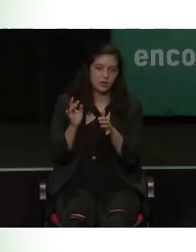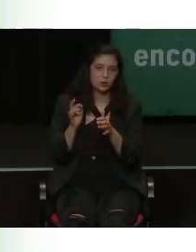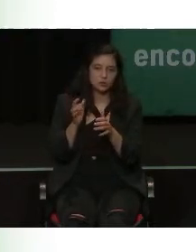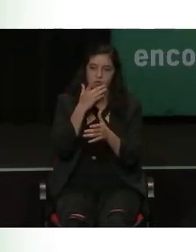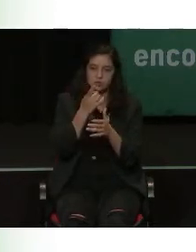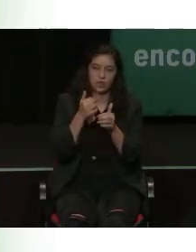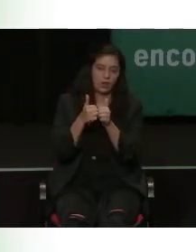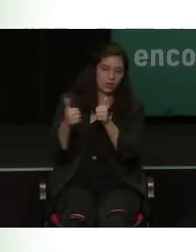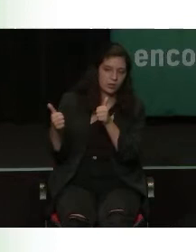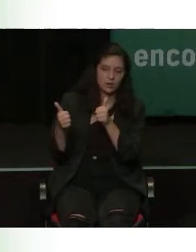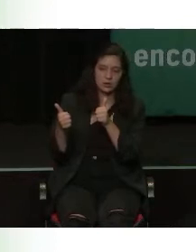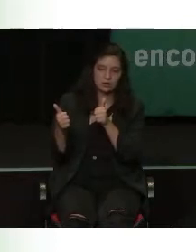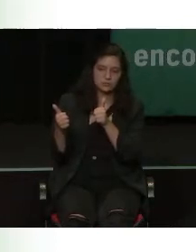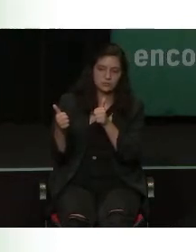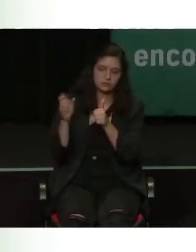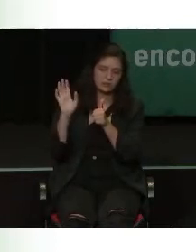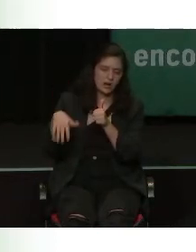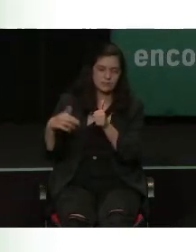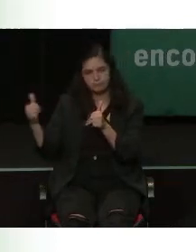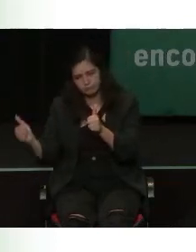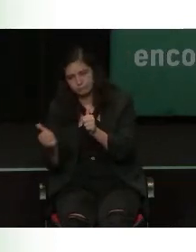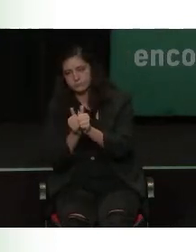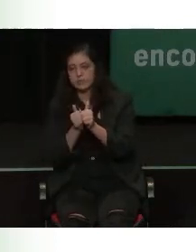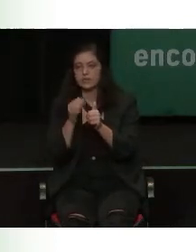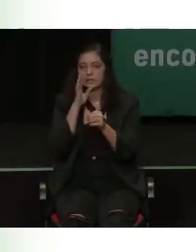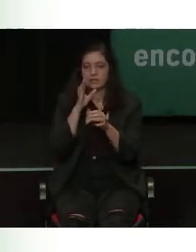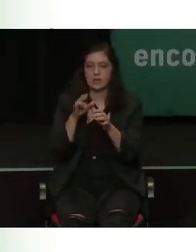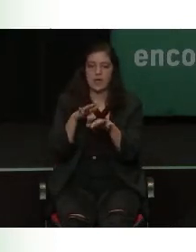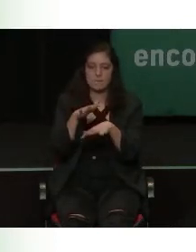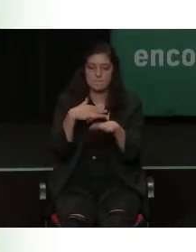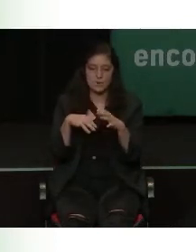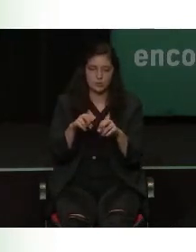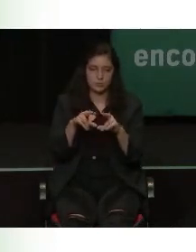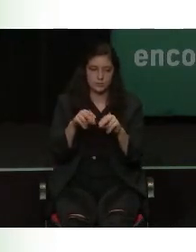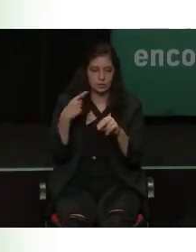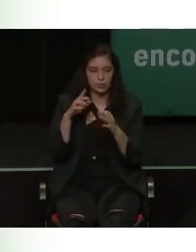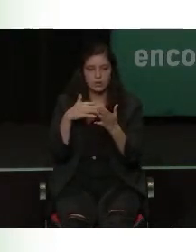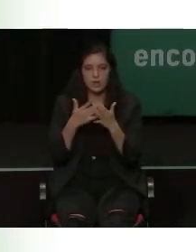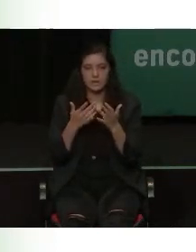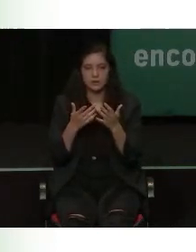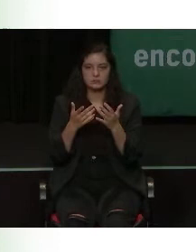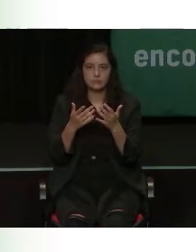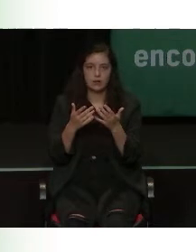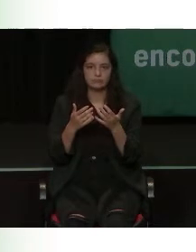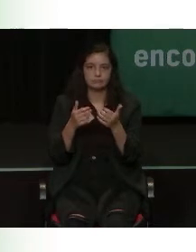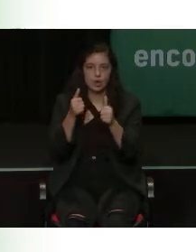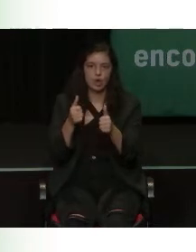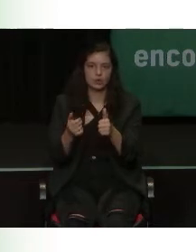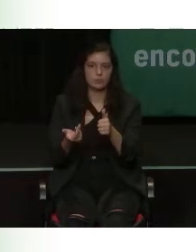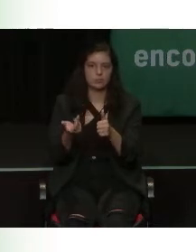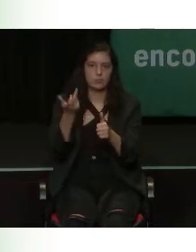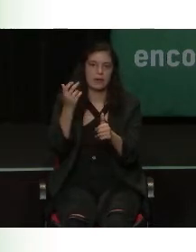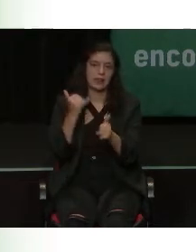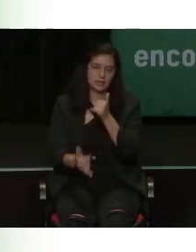social e fosse, por exemplo, não higienizasse as mãos, contaria como uma pontuação de risco. Portanto, estamos a